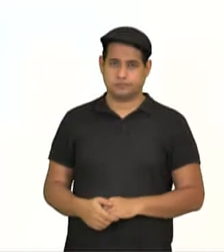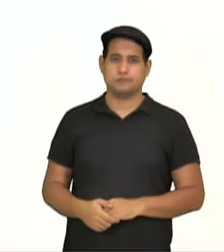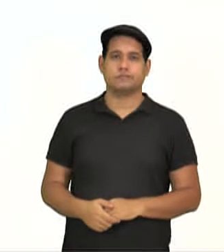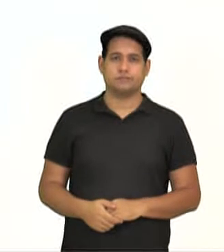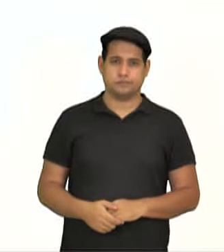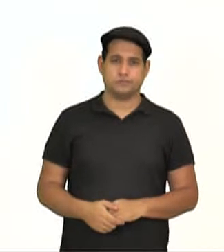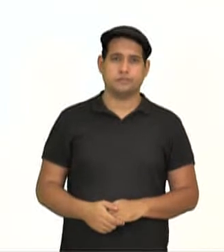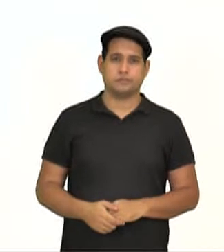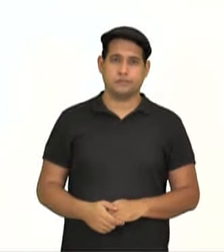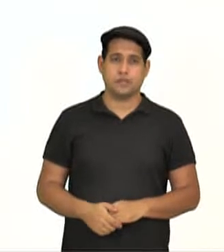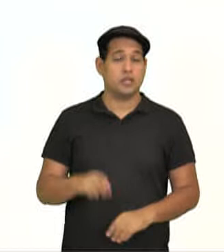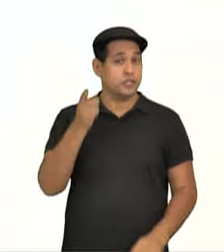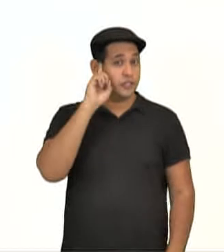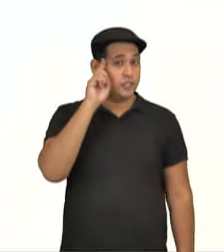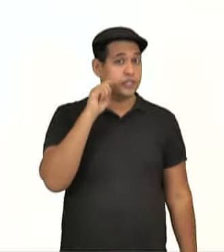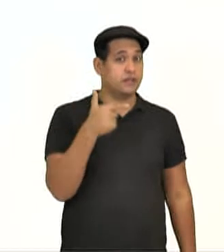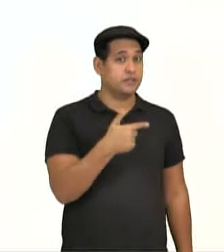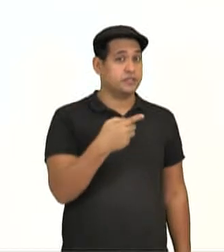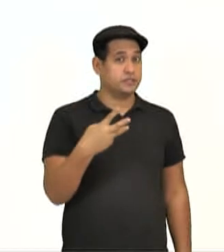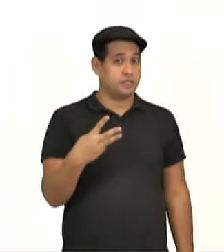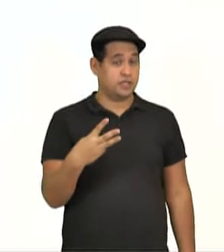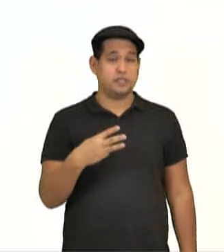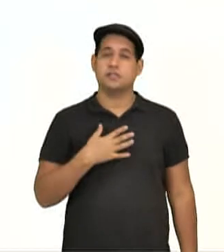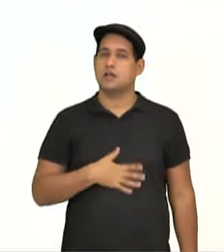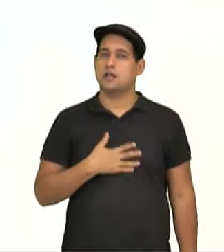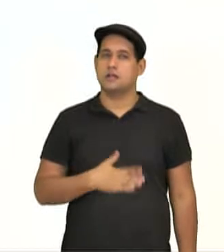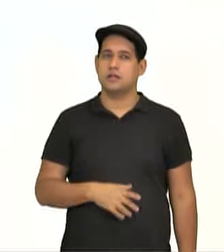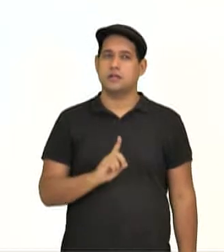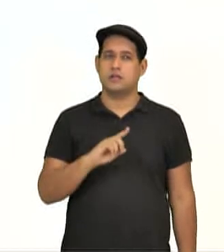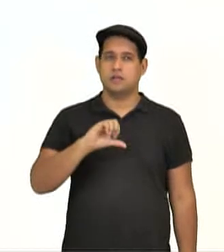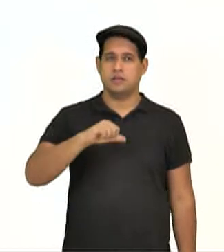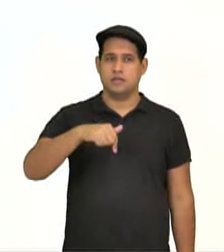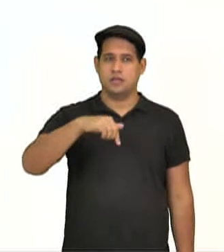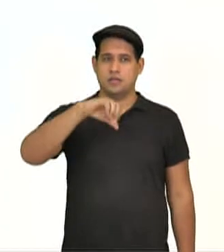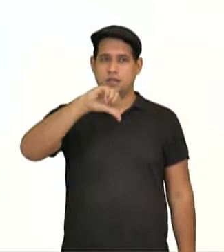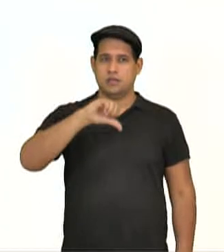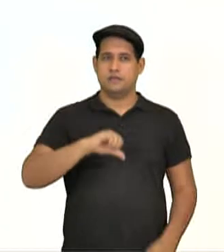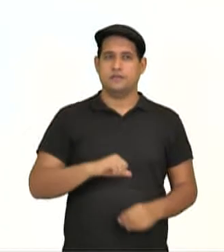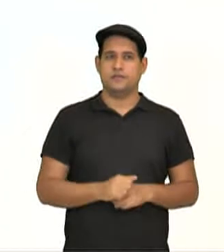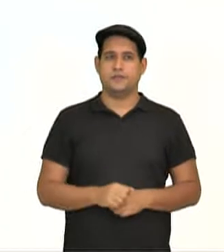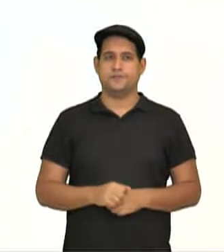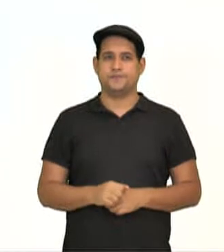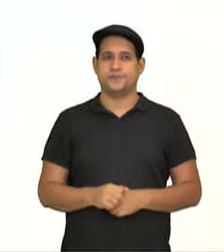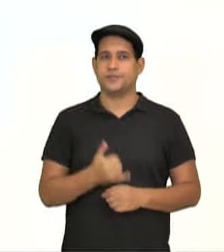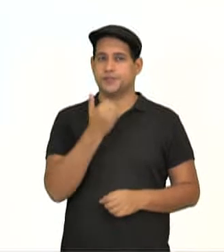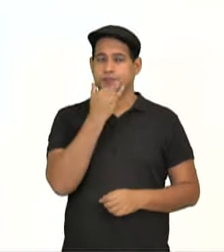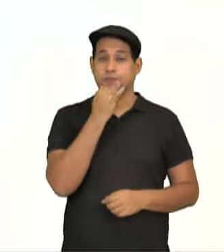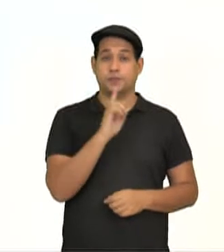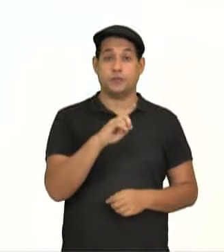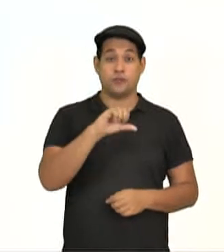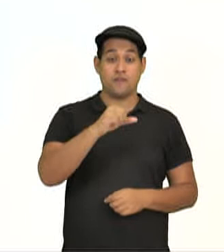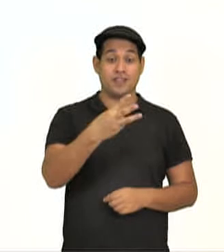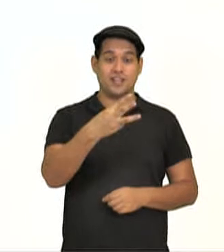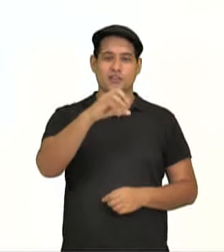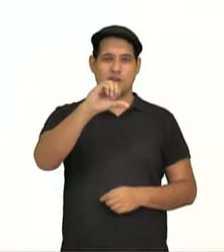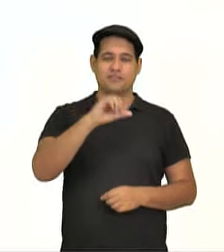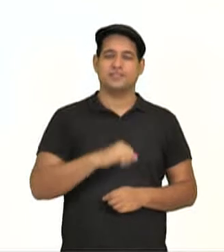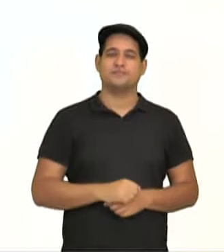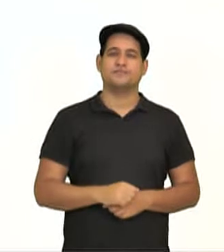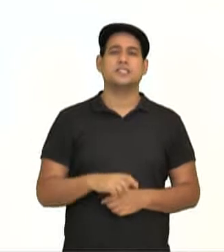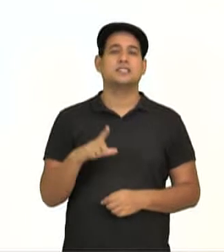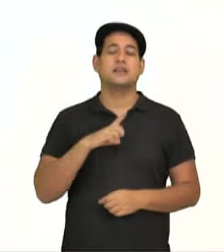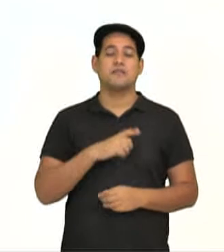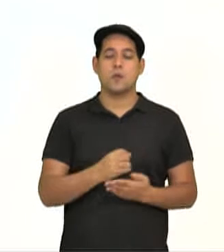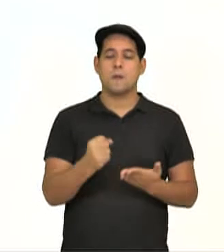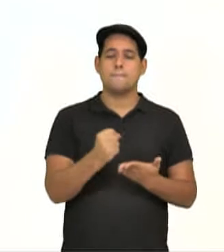Bom, em 23 de agosto de 1939, a Alemanha assinou um pacto de não agressão com a União Soviética, que ficou